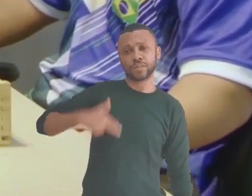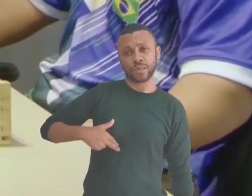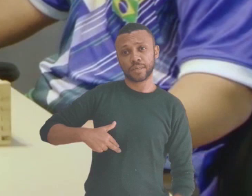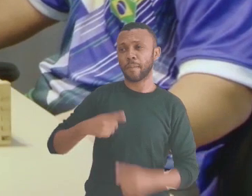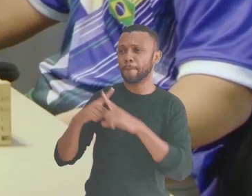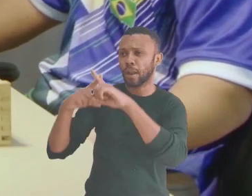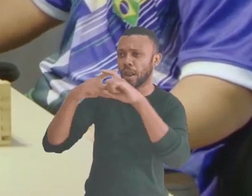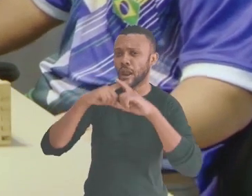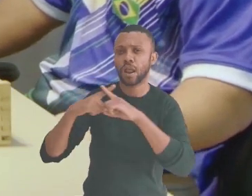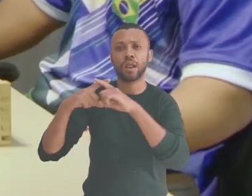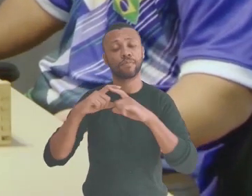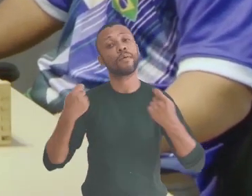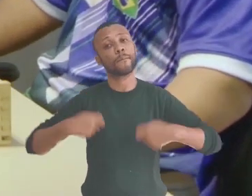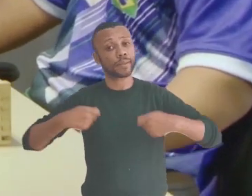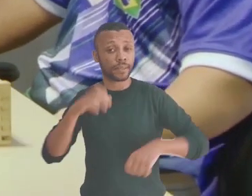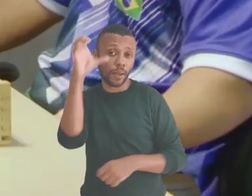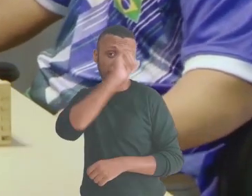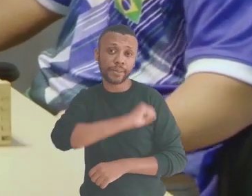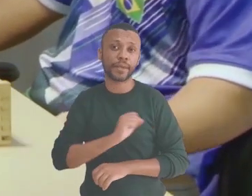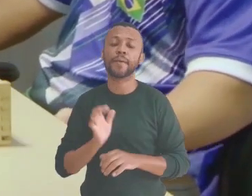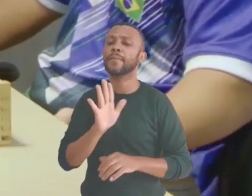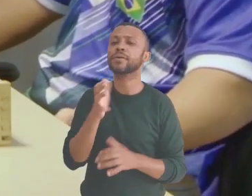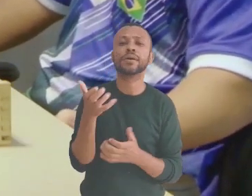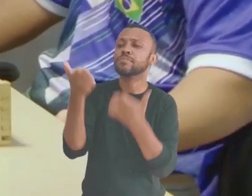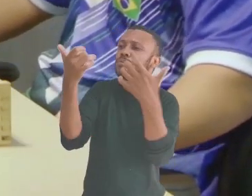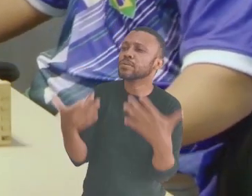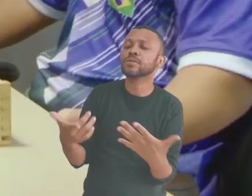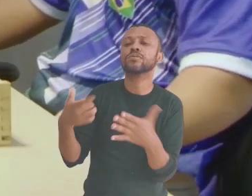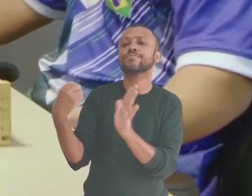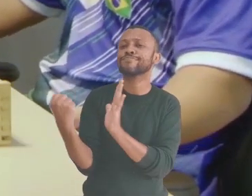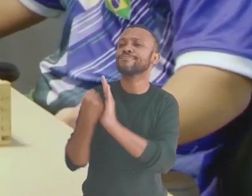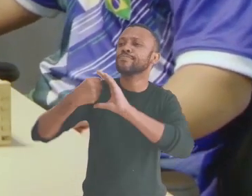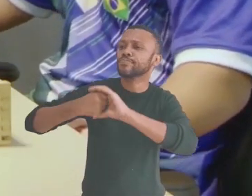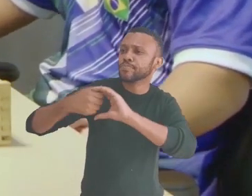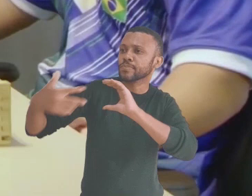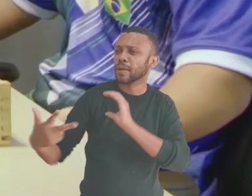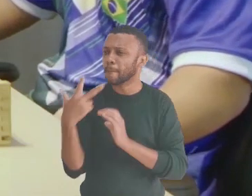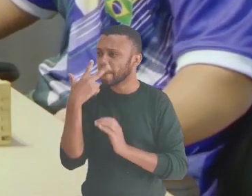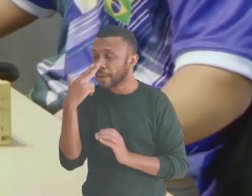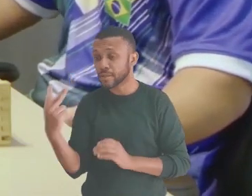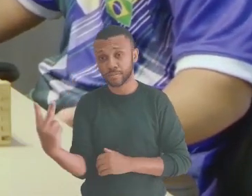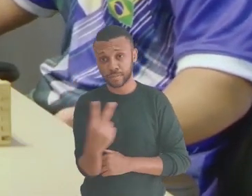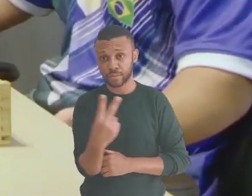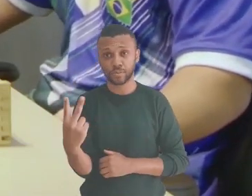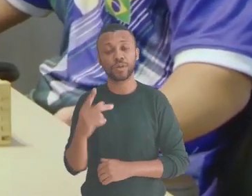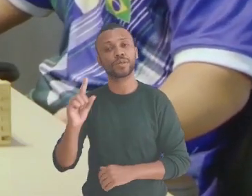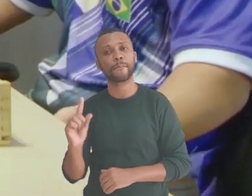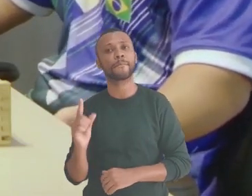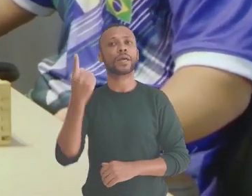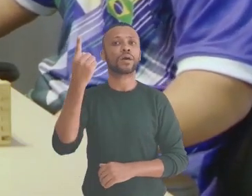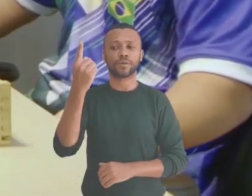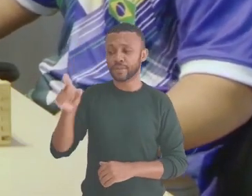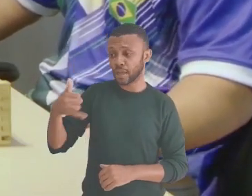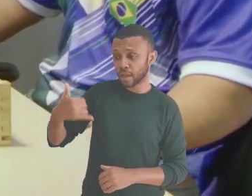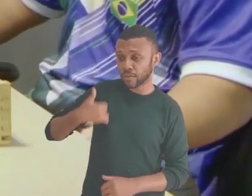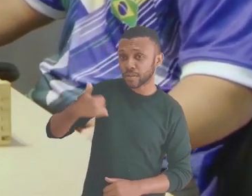você falasse um pouquinho também sobre essa característica, que começa com algo parecido, igual. Vocês são os 2 primeiros, né? E você com 18